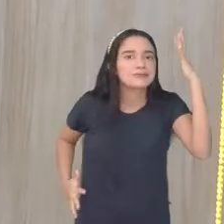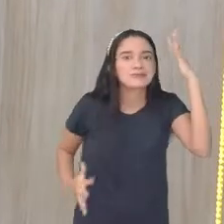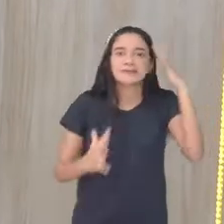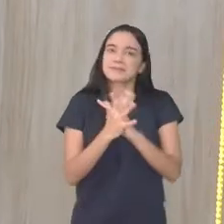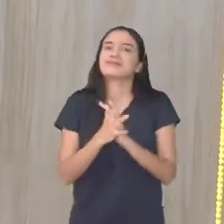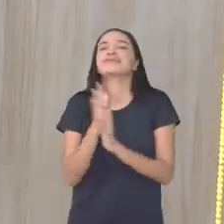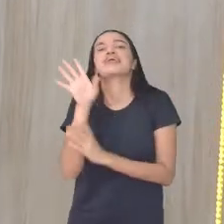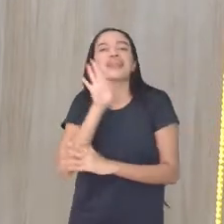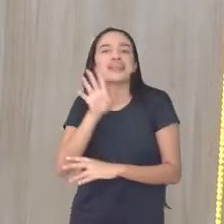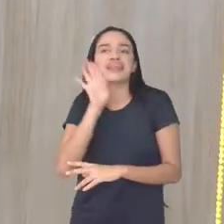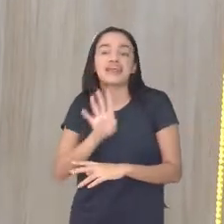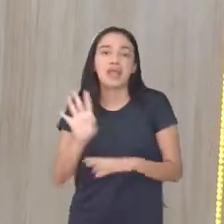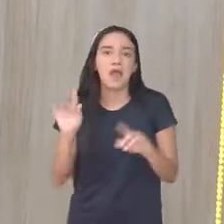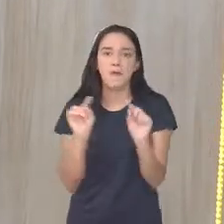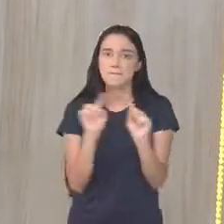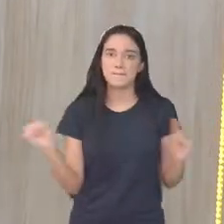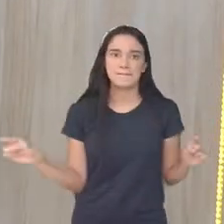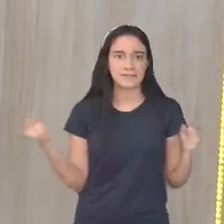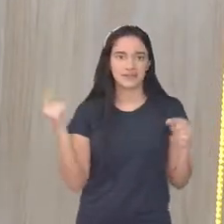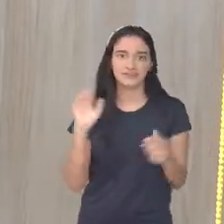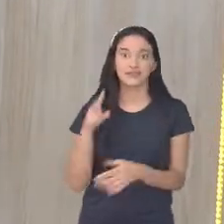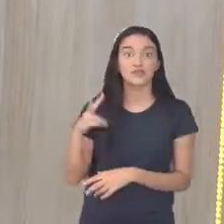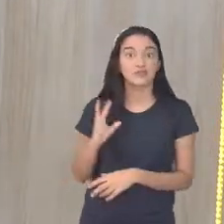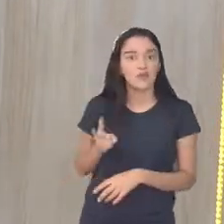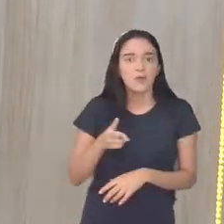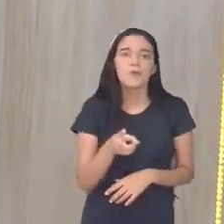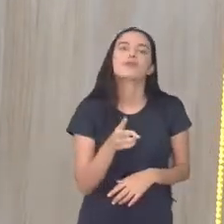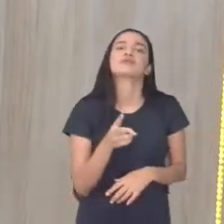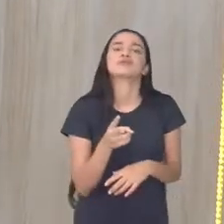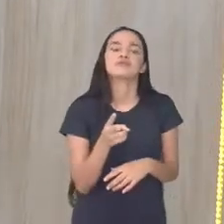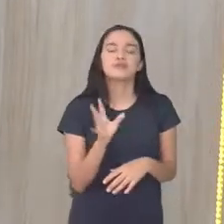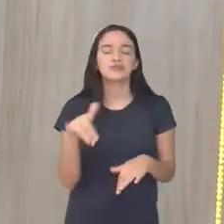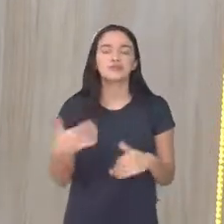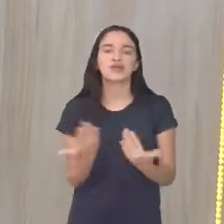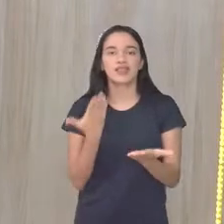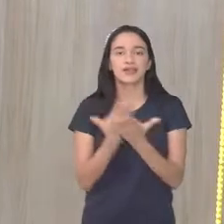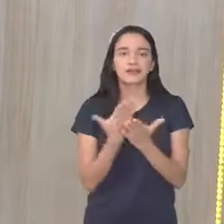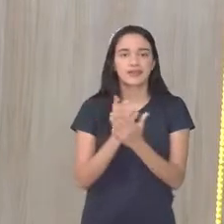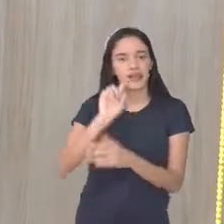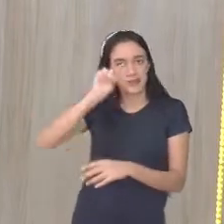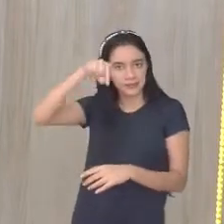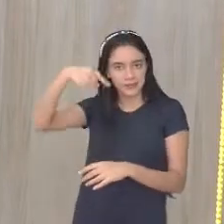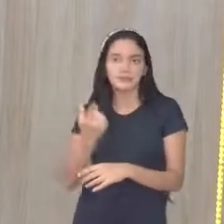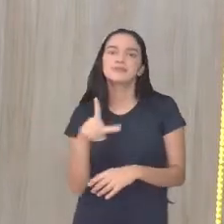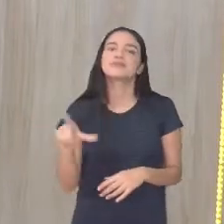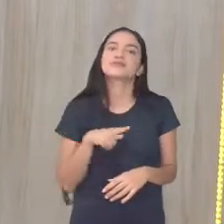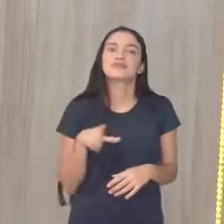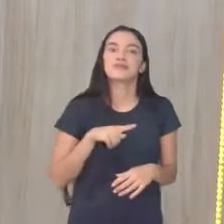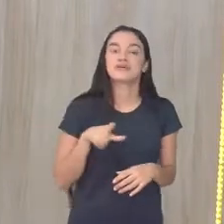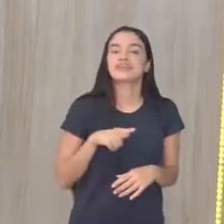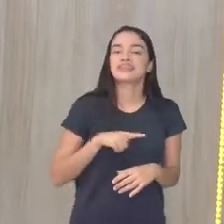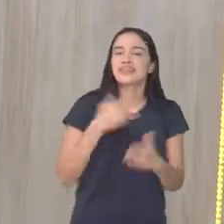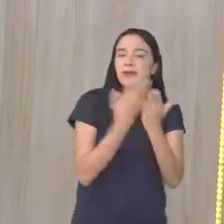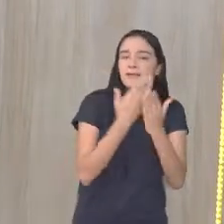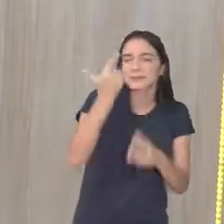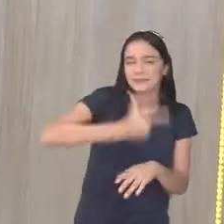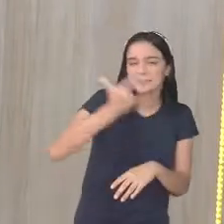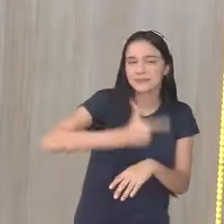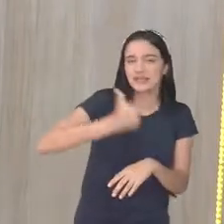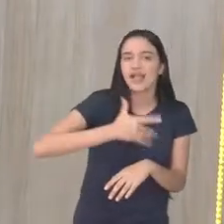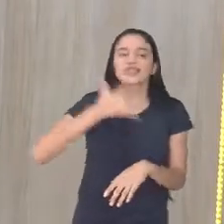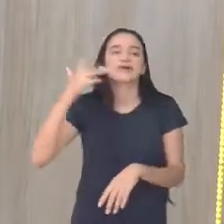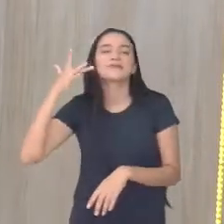está triste, deprimida, se sentindo só. Exatamente. E aí ela vai lá, se maquia toda, tira uma foto, bota um fundo